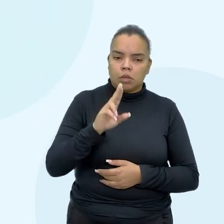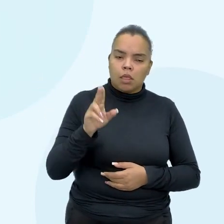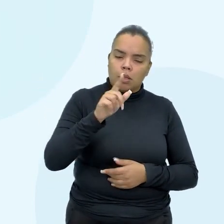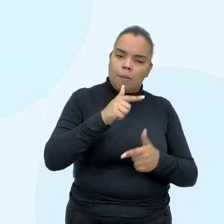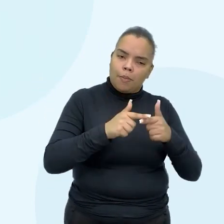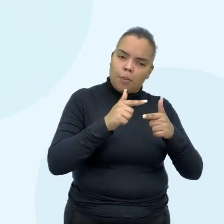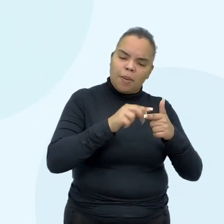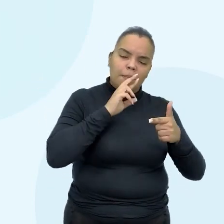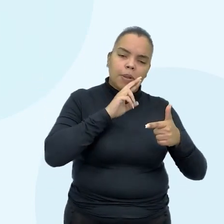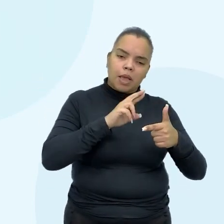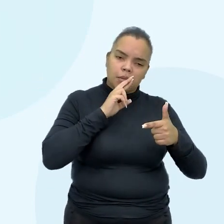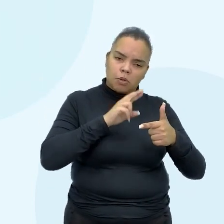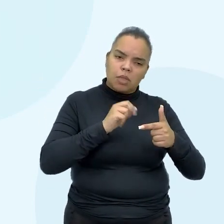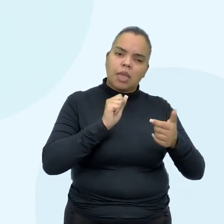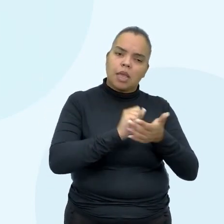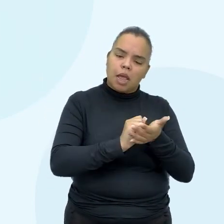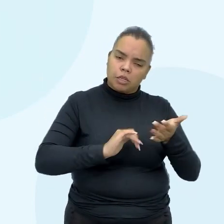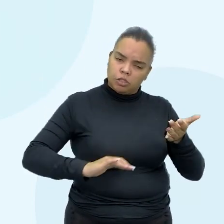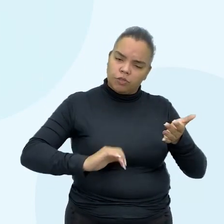atividade, e